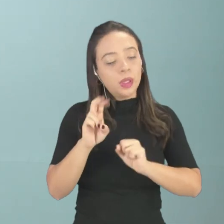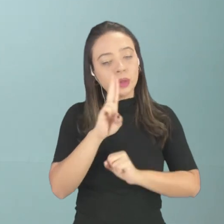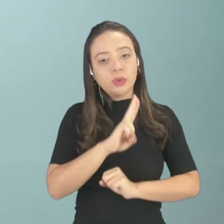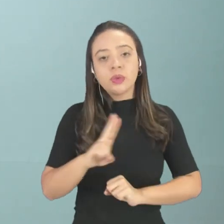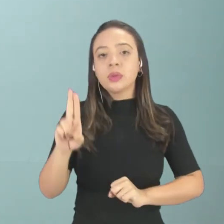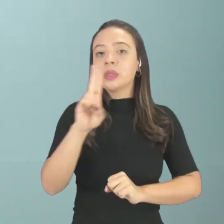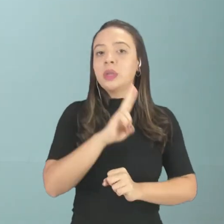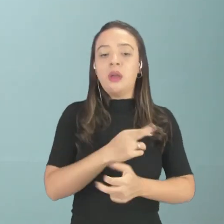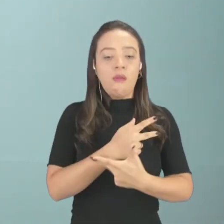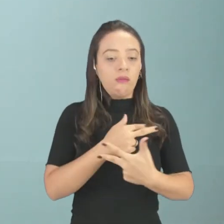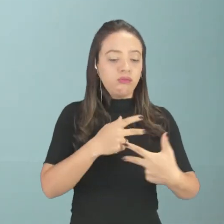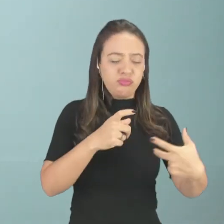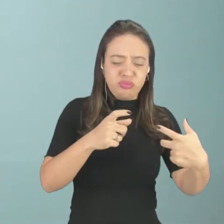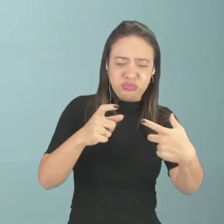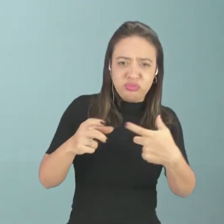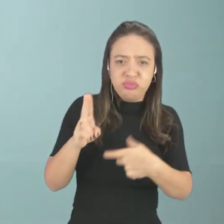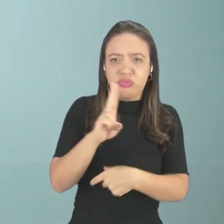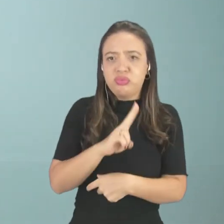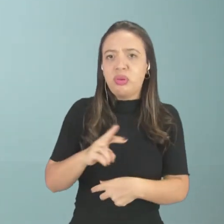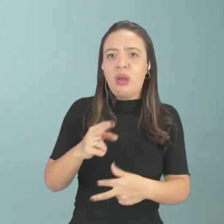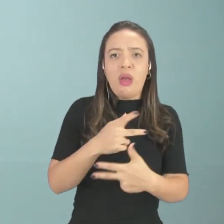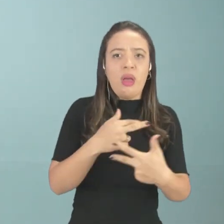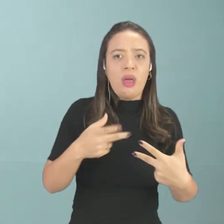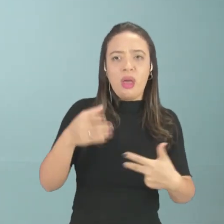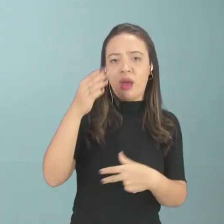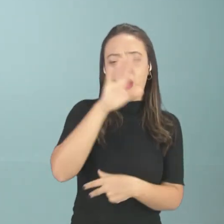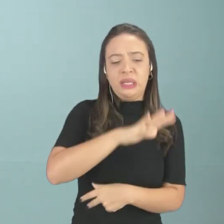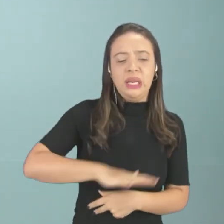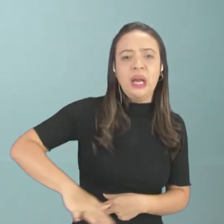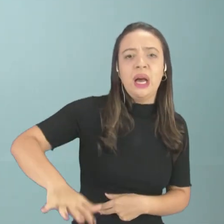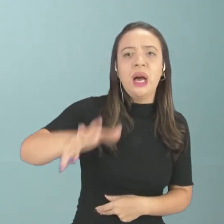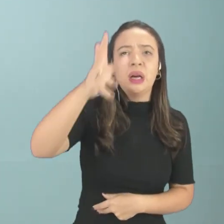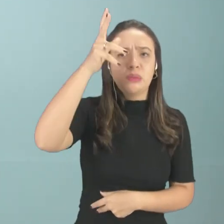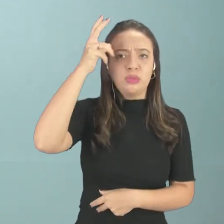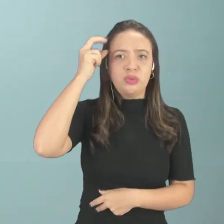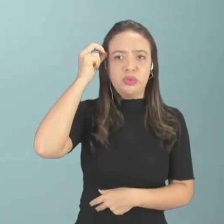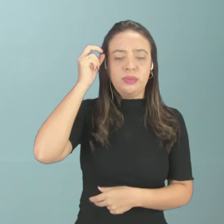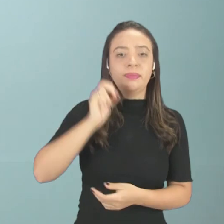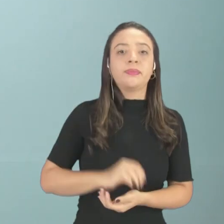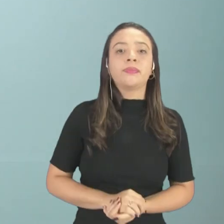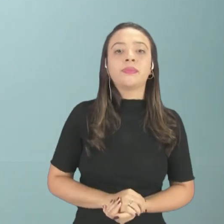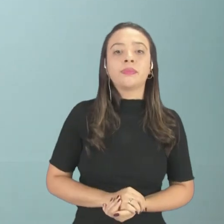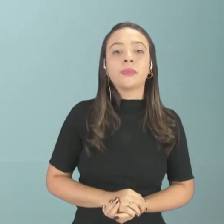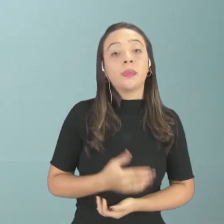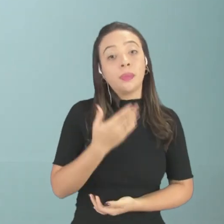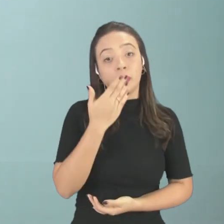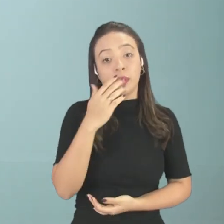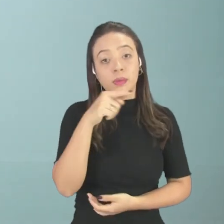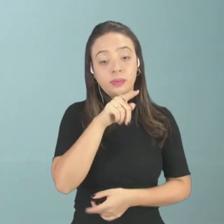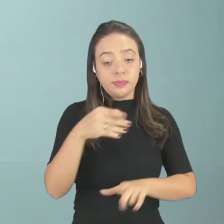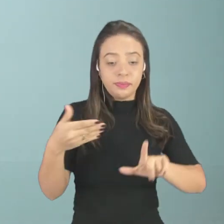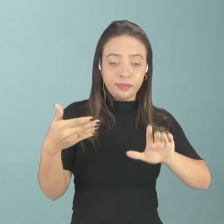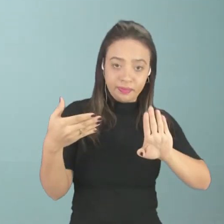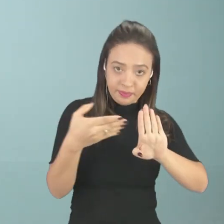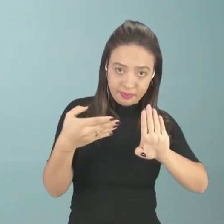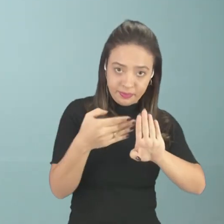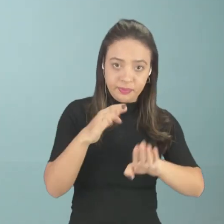ela em vários campos de conhecimento, certo? Vou pedir que vocês acessem a plataforma